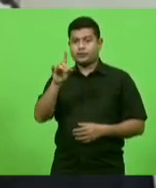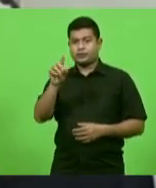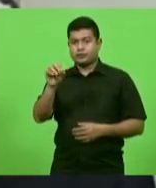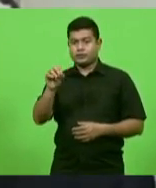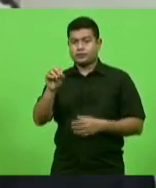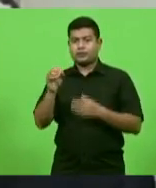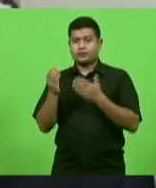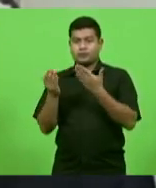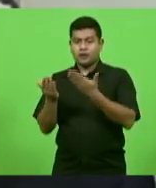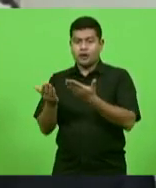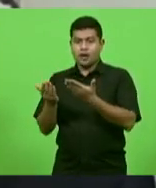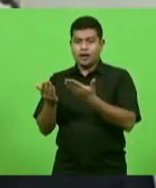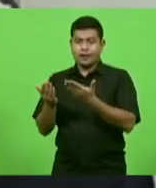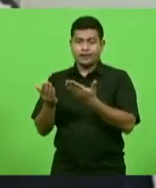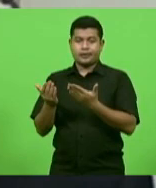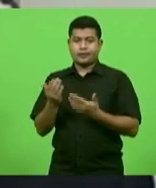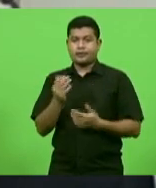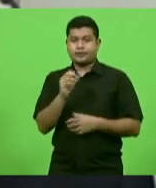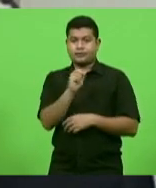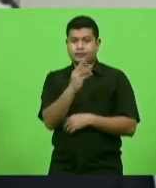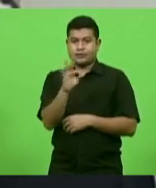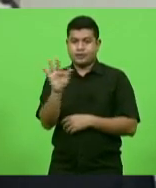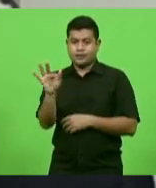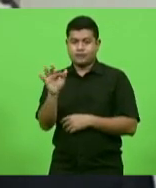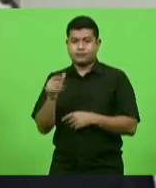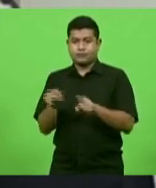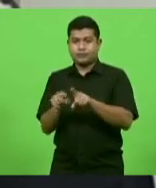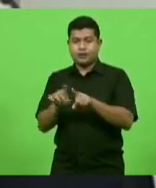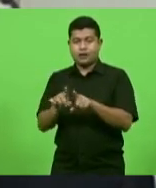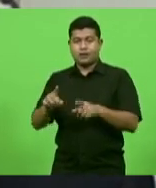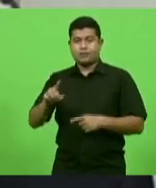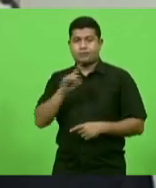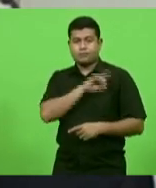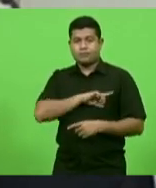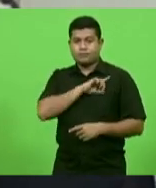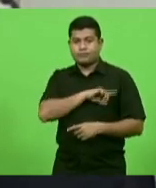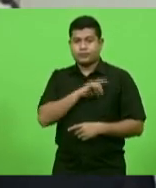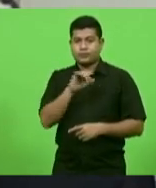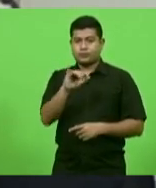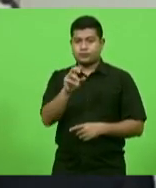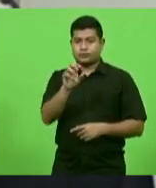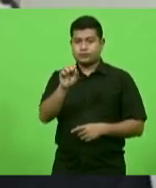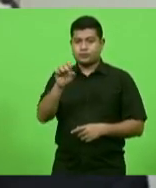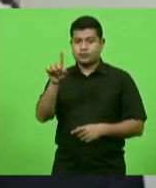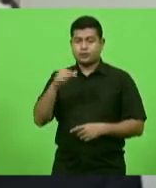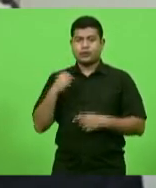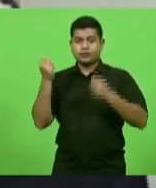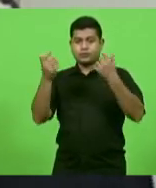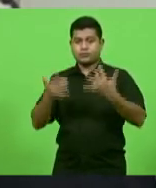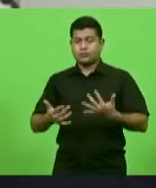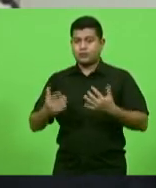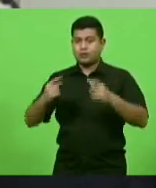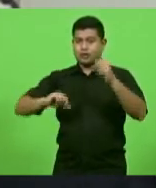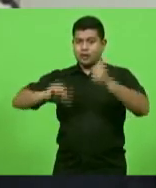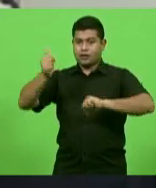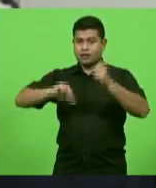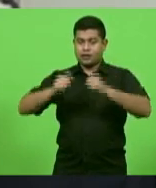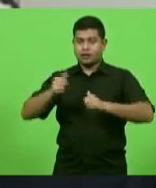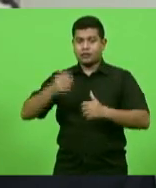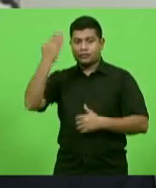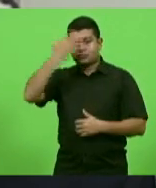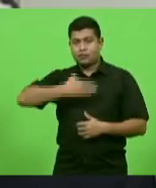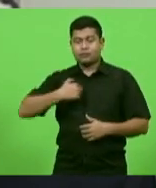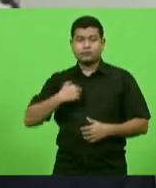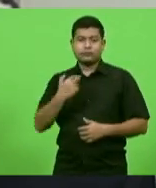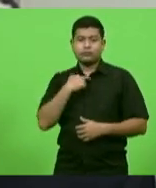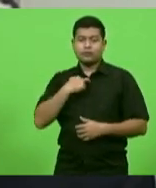de Justiça o delegado da polícia federal José Fernando Morais afirmou que a nasce das provas e não permite